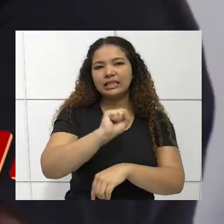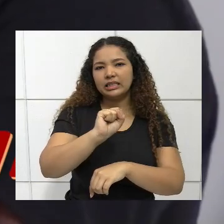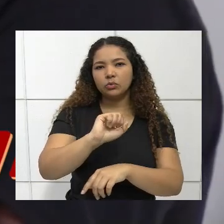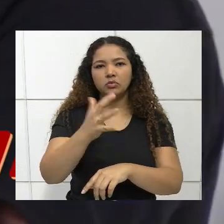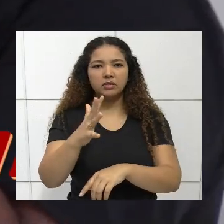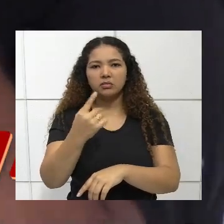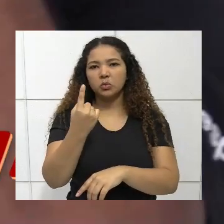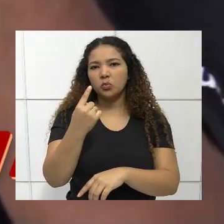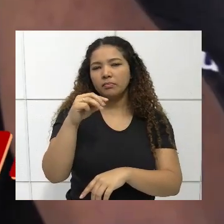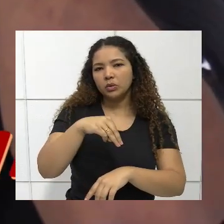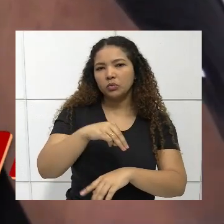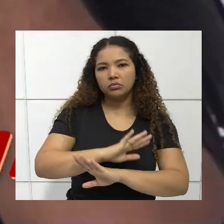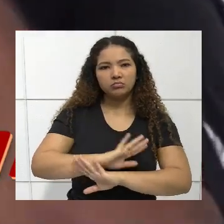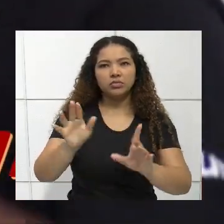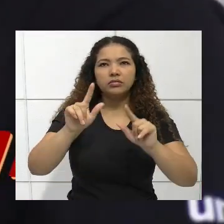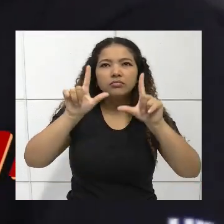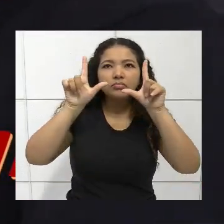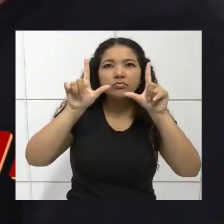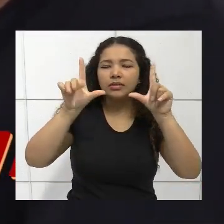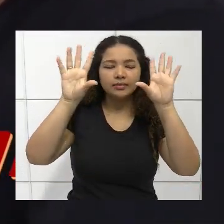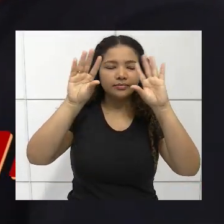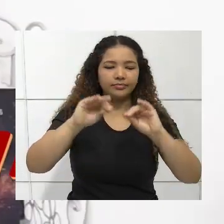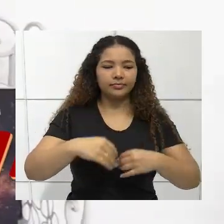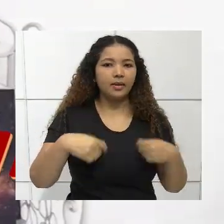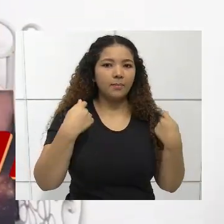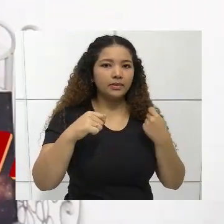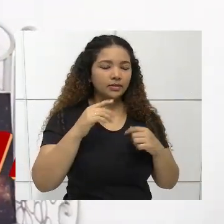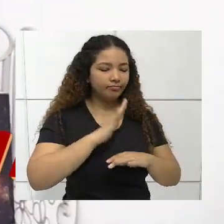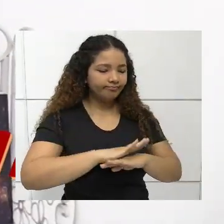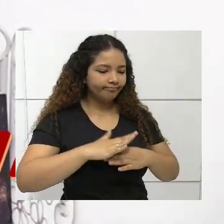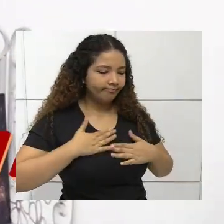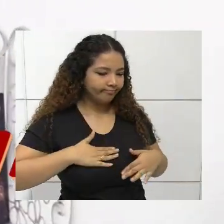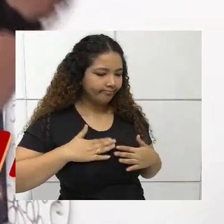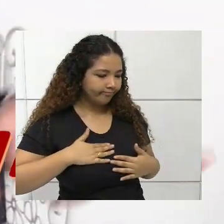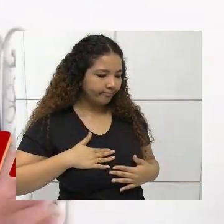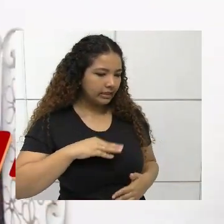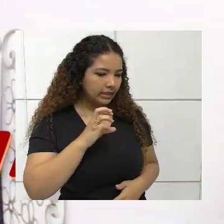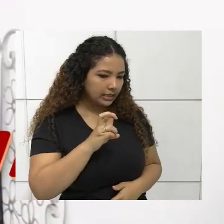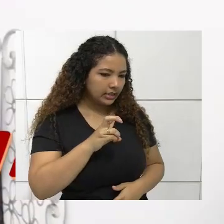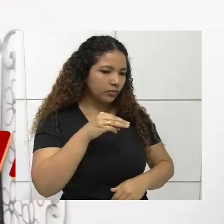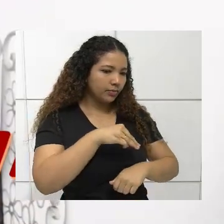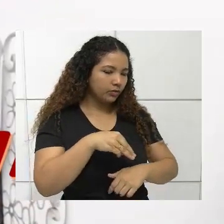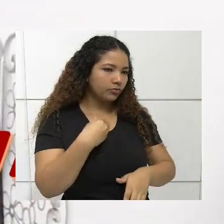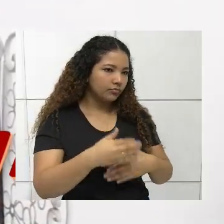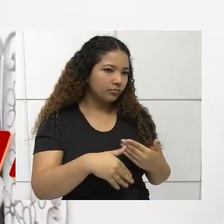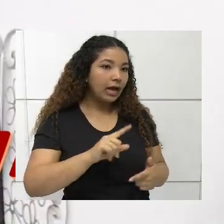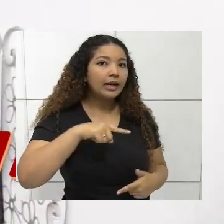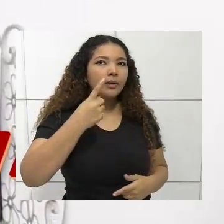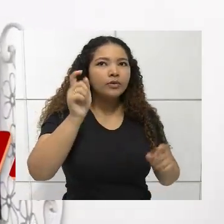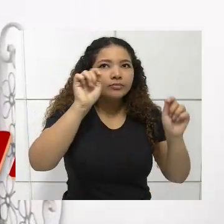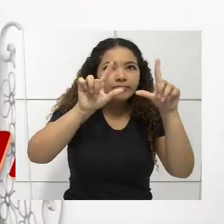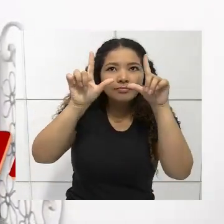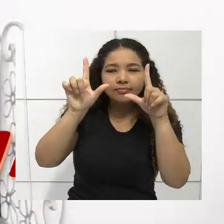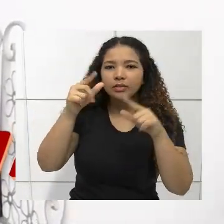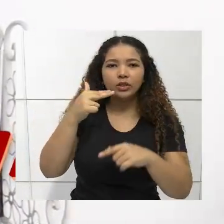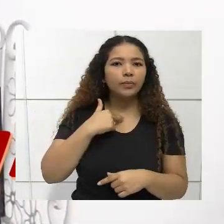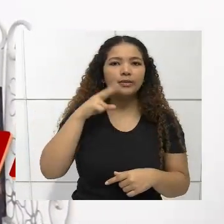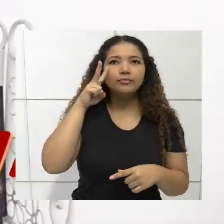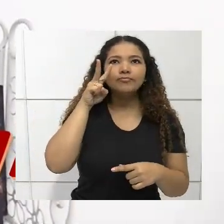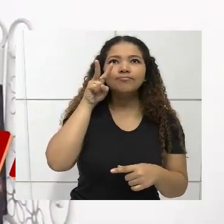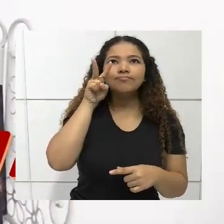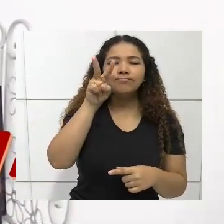a um minuto, e depois a sua visão tem que descansar, uns 5 minutos aproximadamente, para você olhar de novo. Tá? Então temos